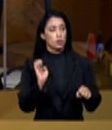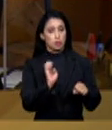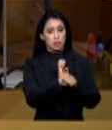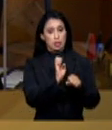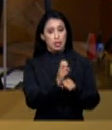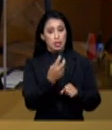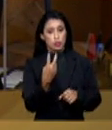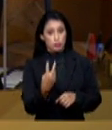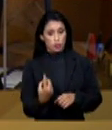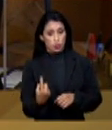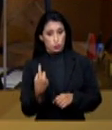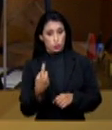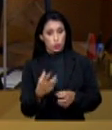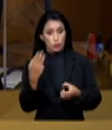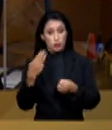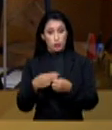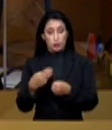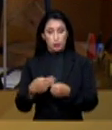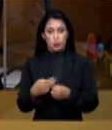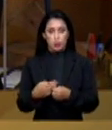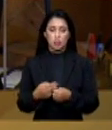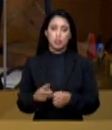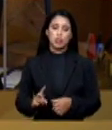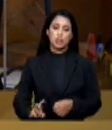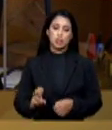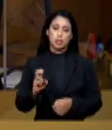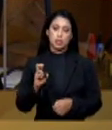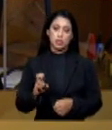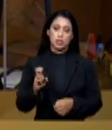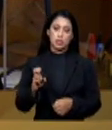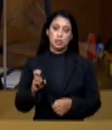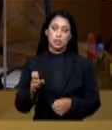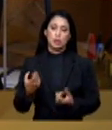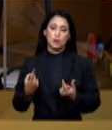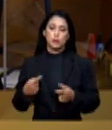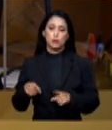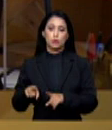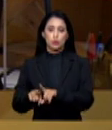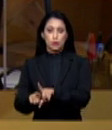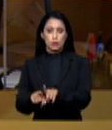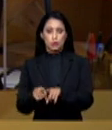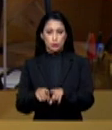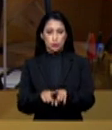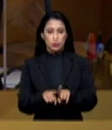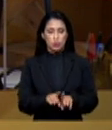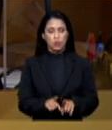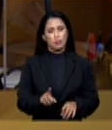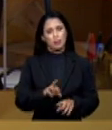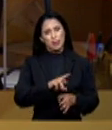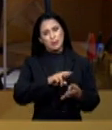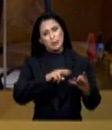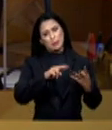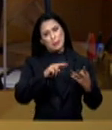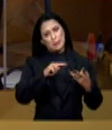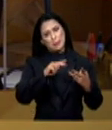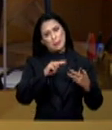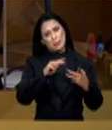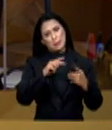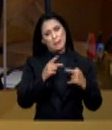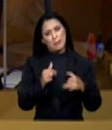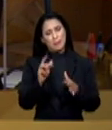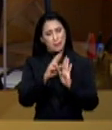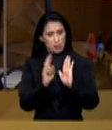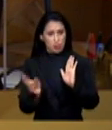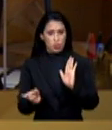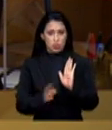e 21 municipais que cinco consorciadas essa multiplicidade de entidades